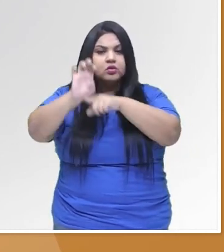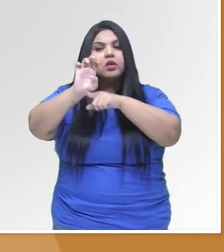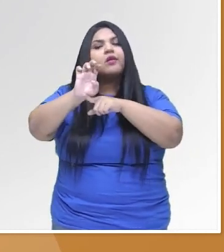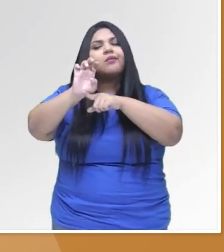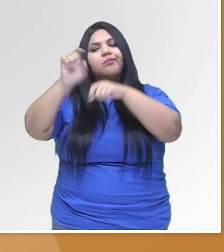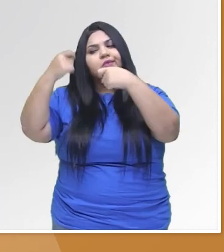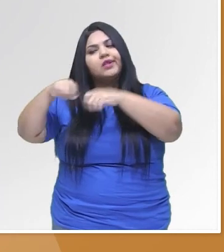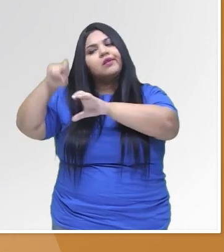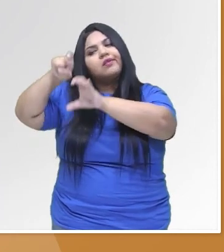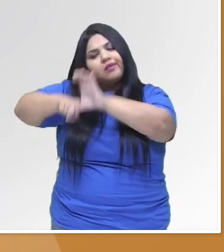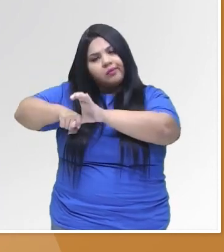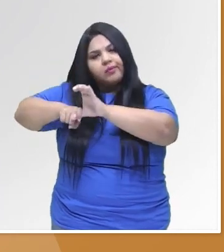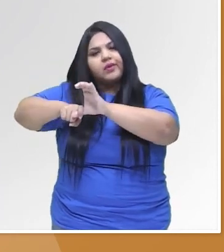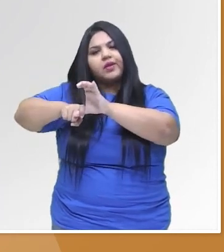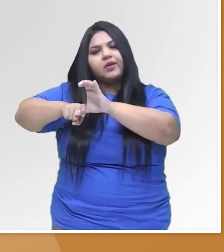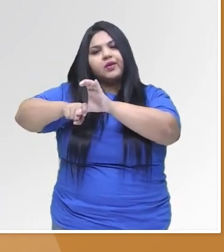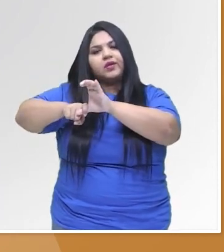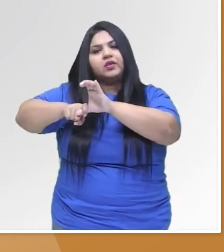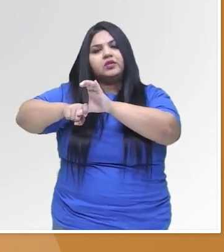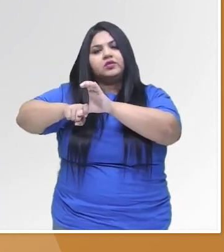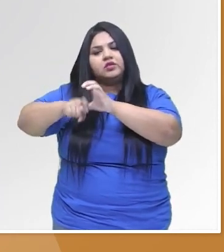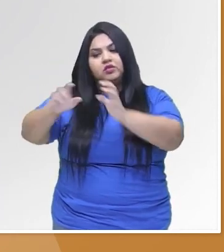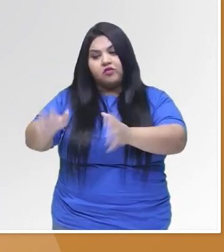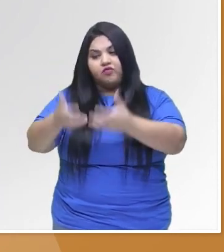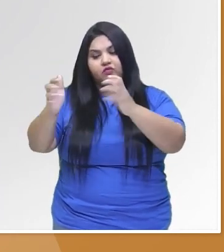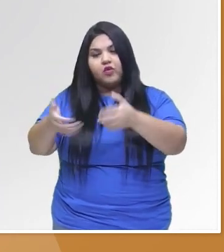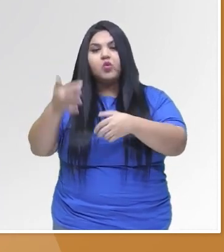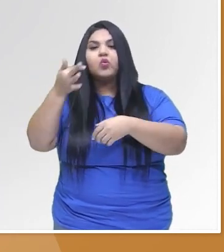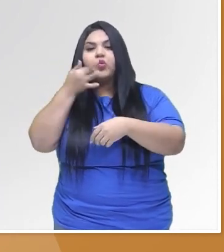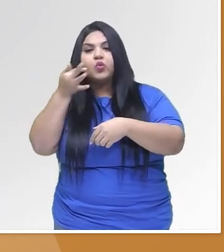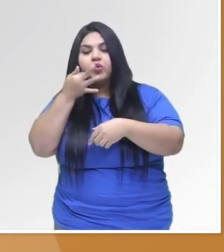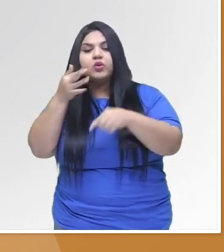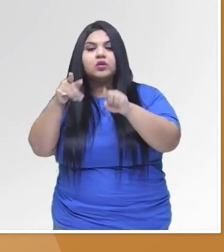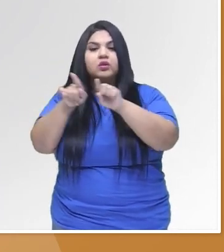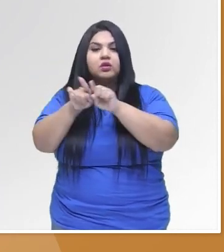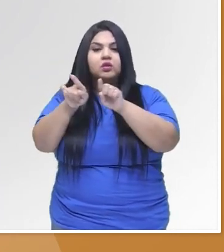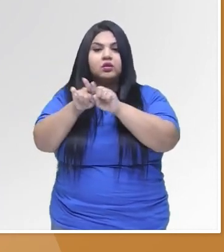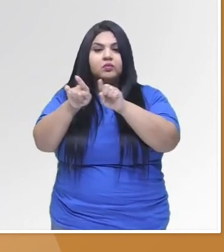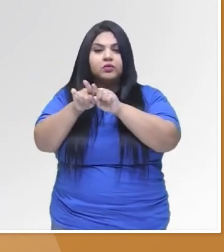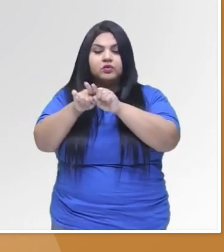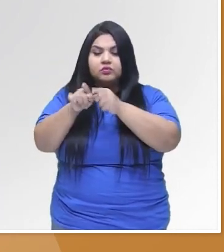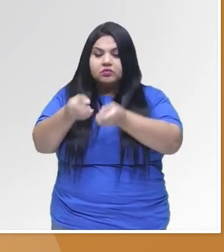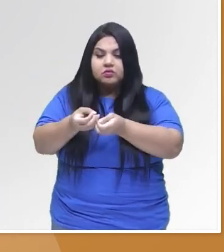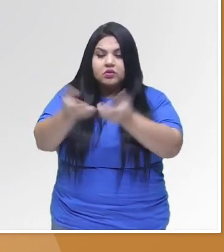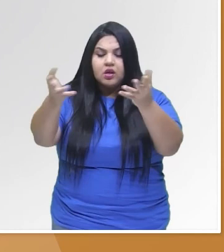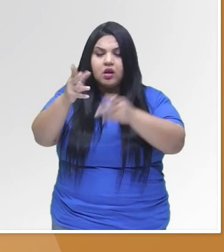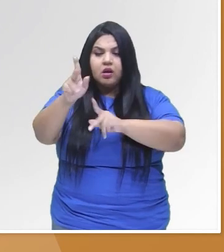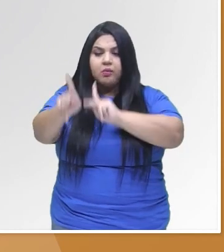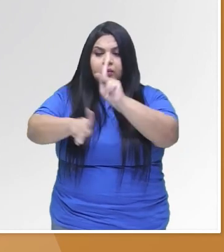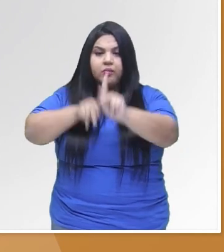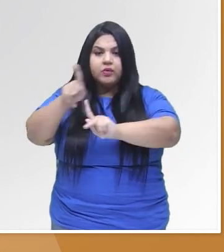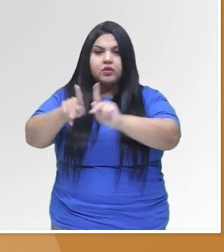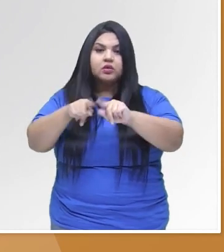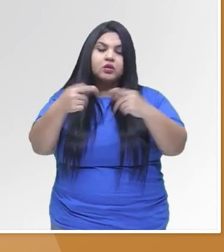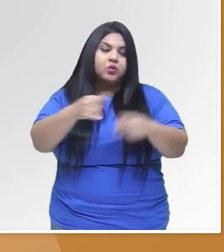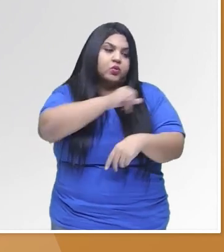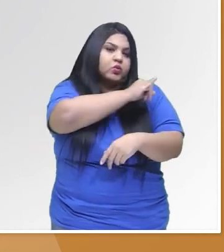da produção de legumes e frutas para abastecer a população interna.